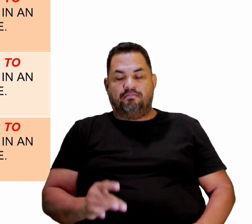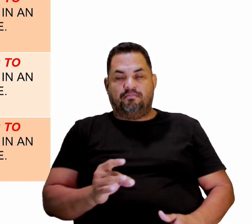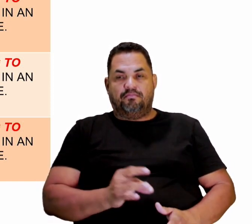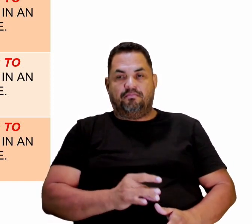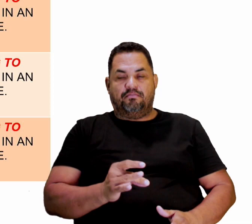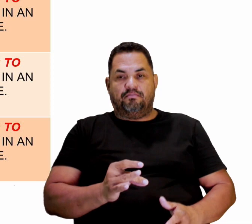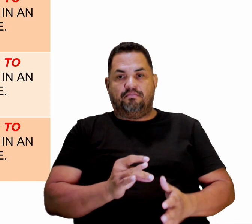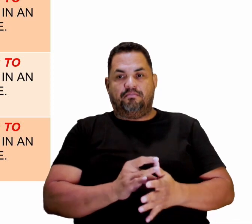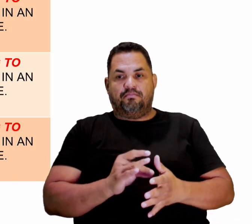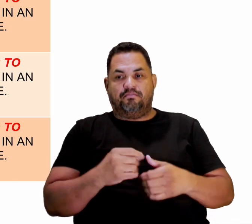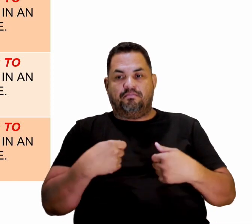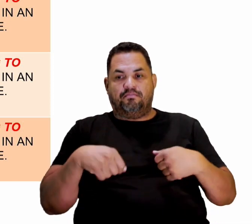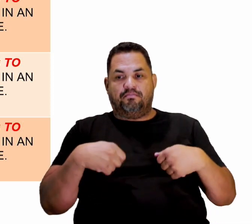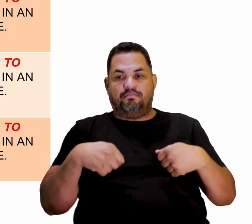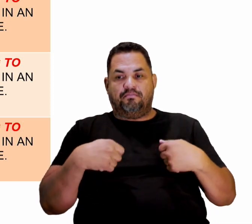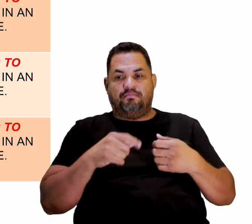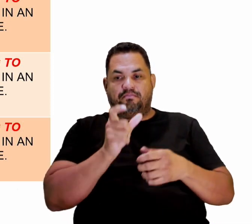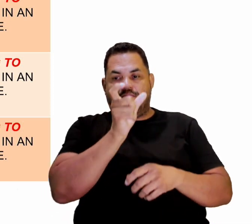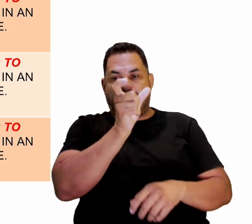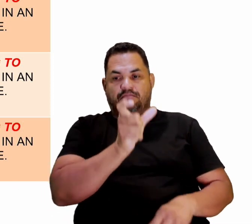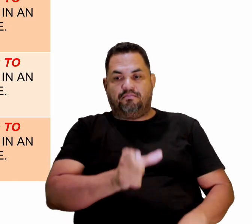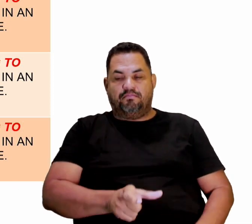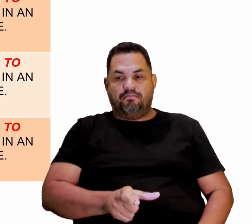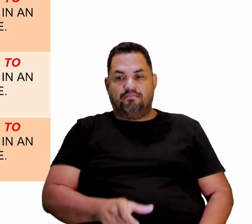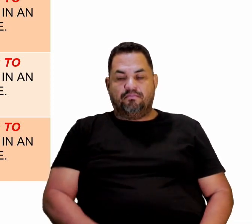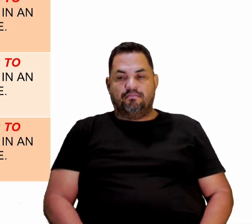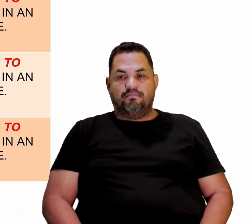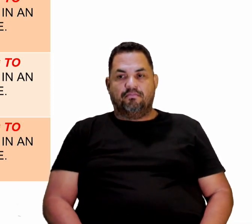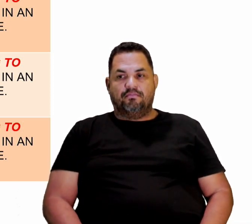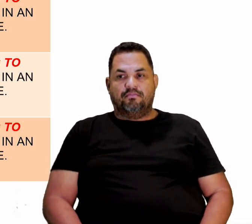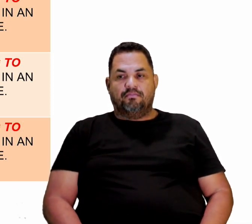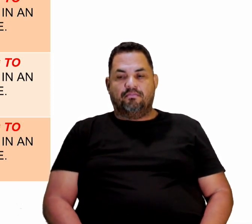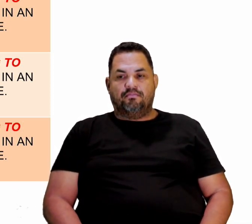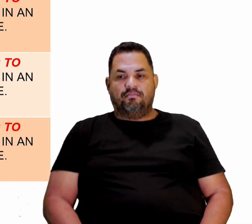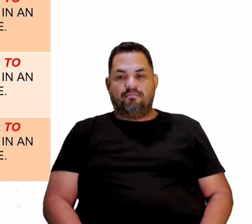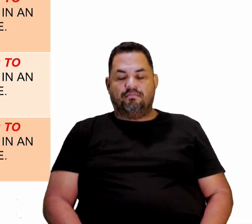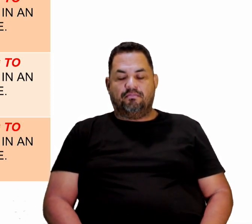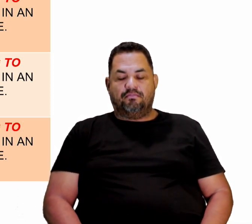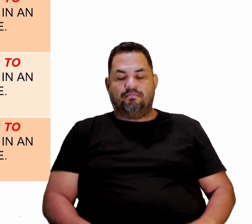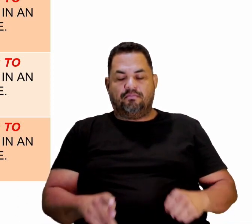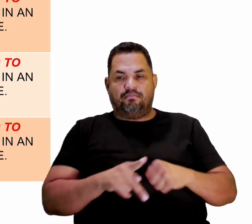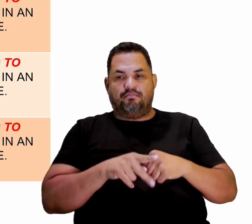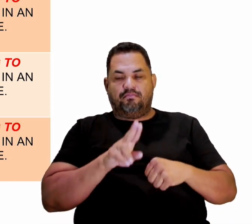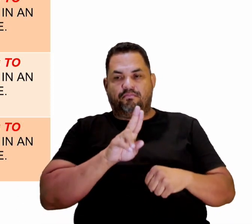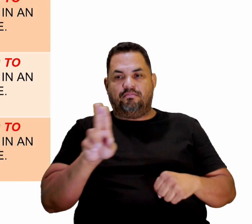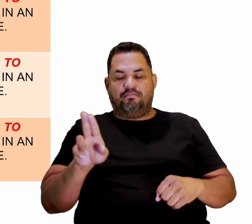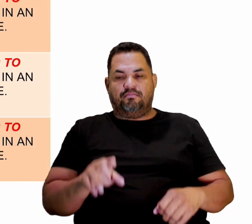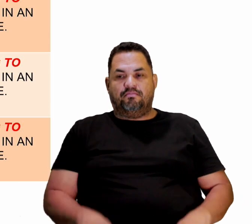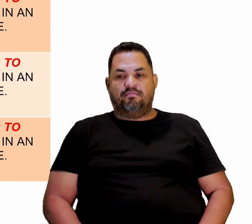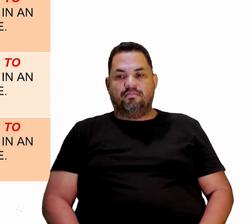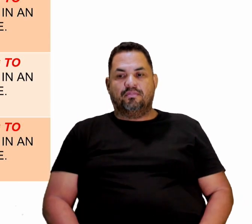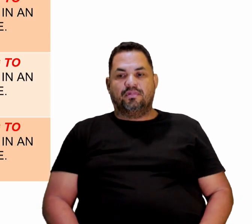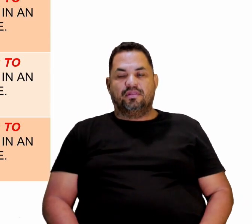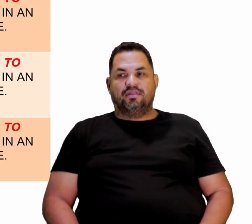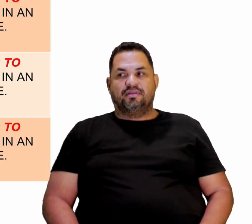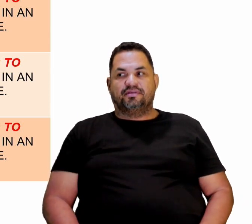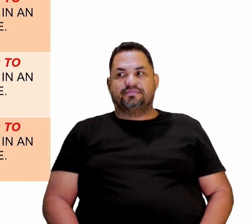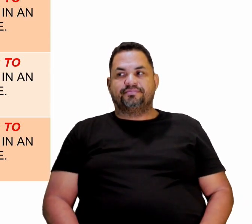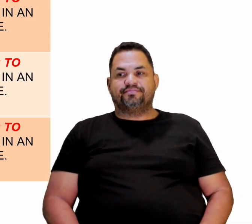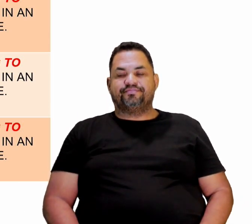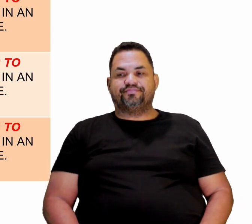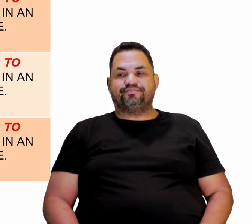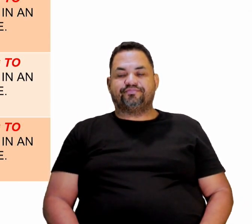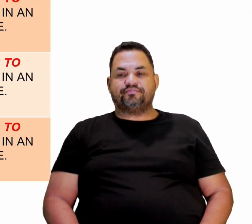você precisa de sujeito desses aqui que são pronomes pessoais o nome o nome de alguém